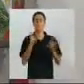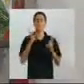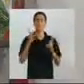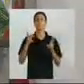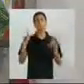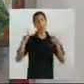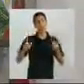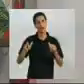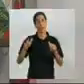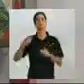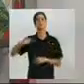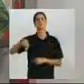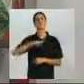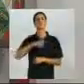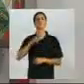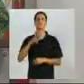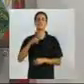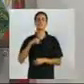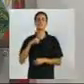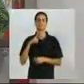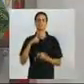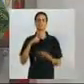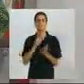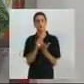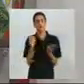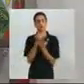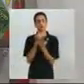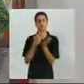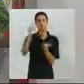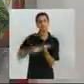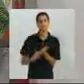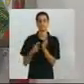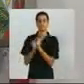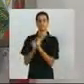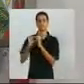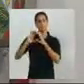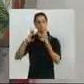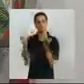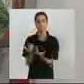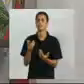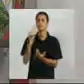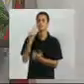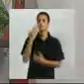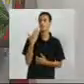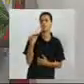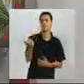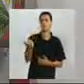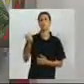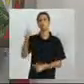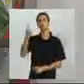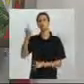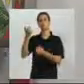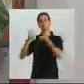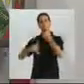a gente tem sempre uma agenda junto à comunidade, sempre ouvindo, sendo chamado, quer seja